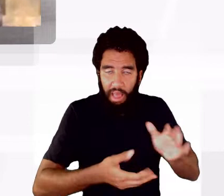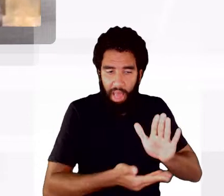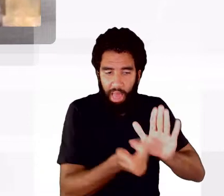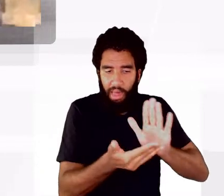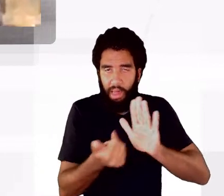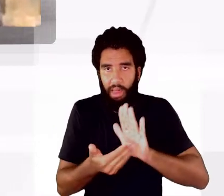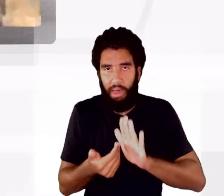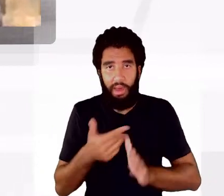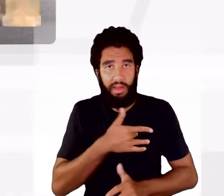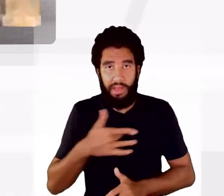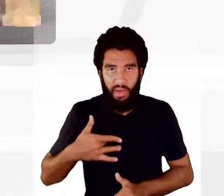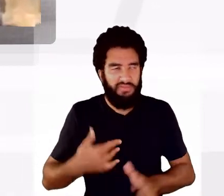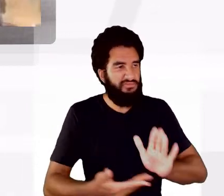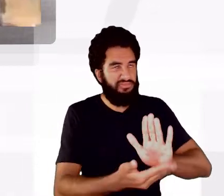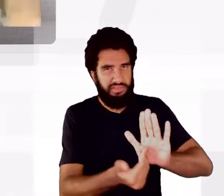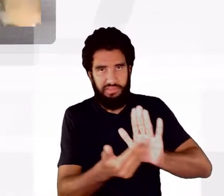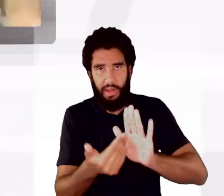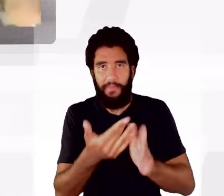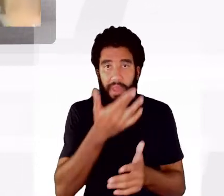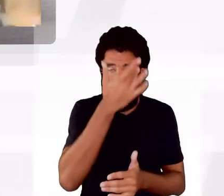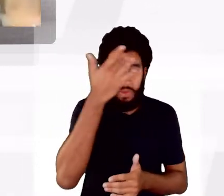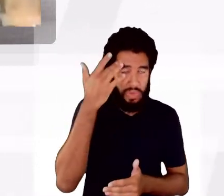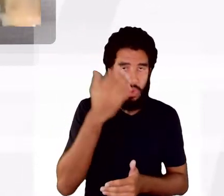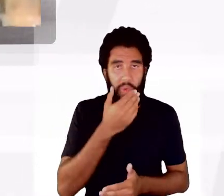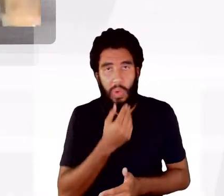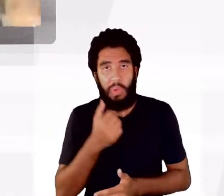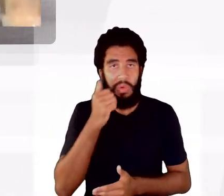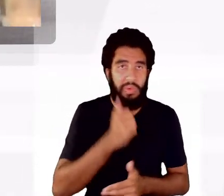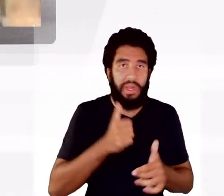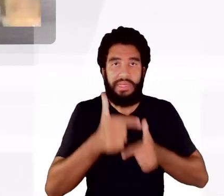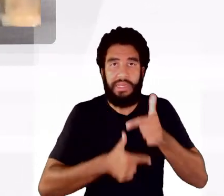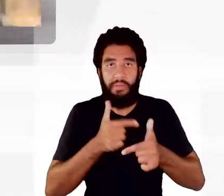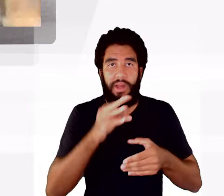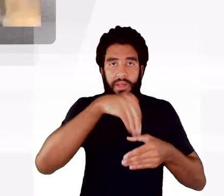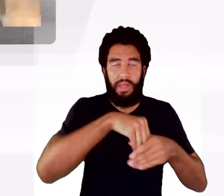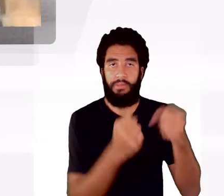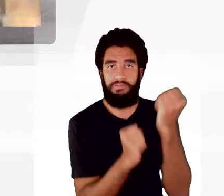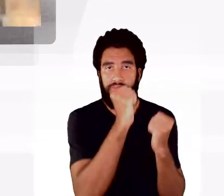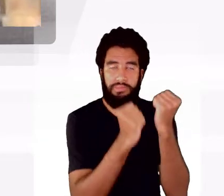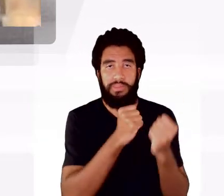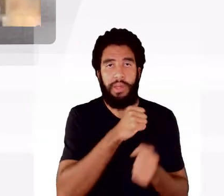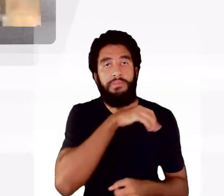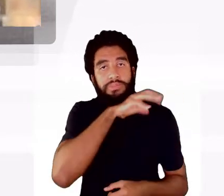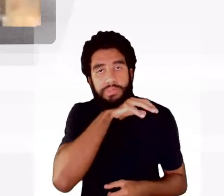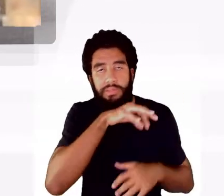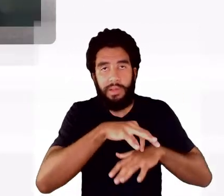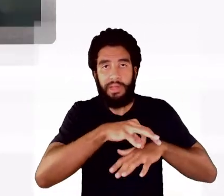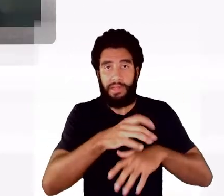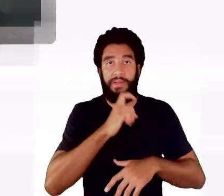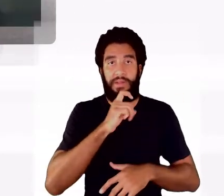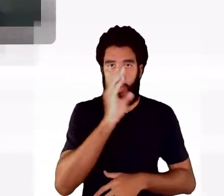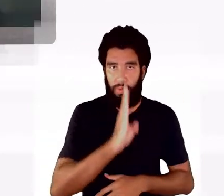trabalho decente e à saúde às trabalhadoras e trabalhadores nos frigoríficos